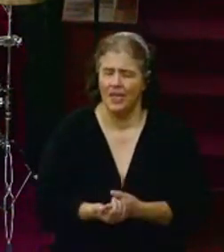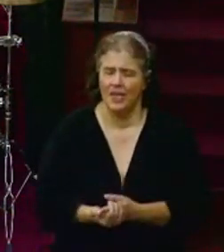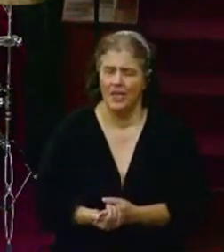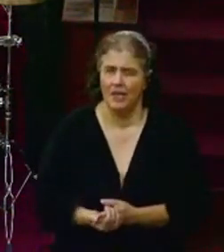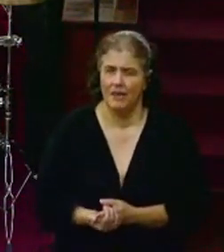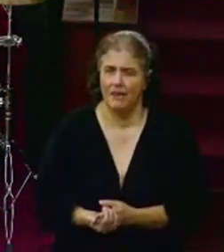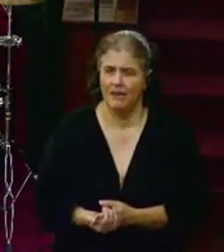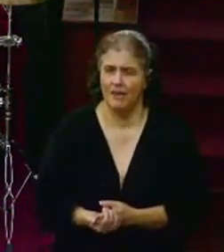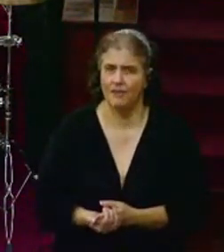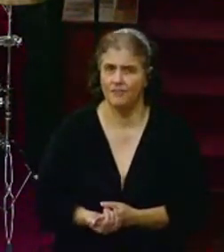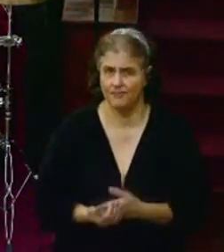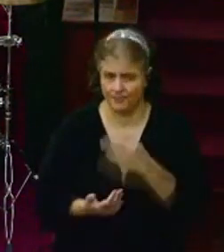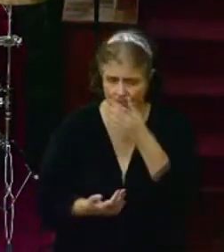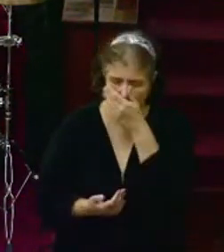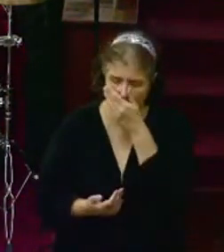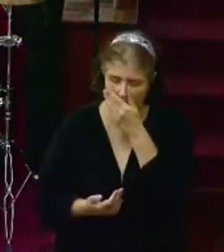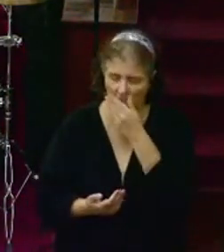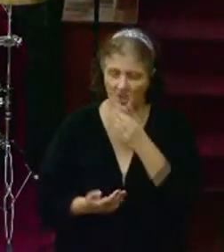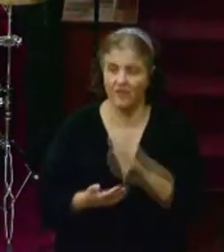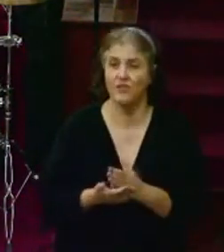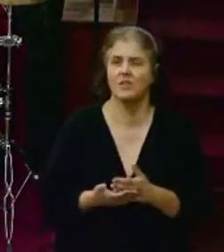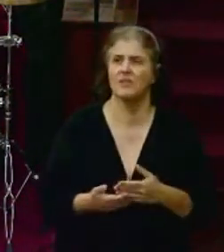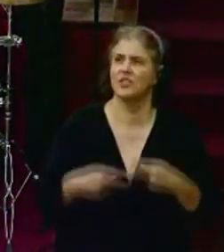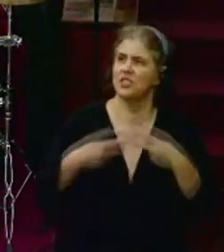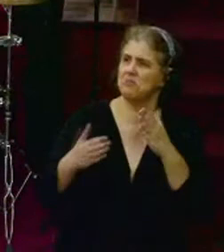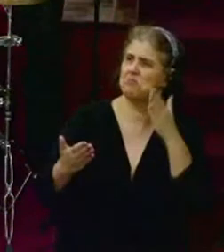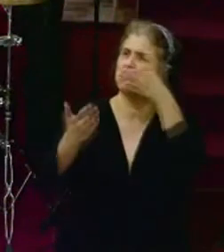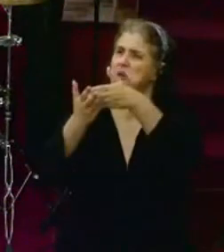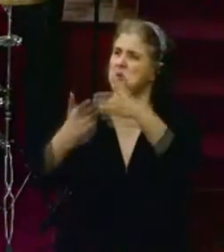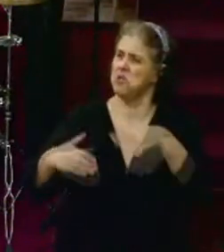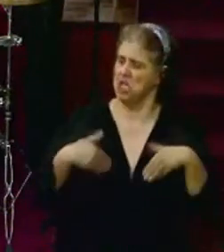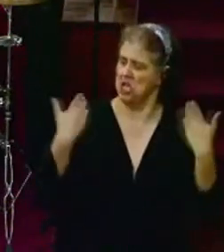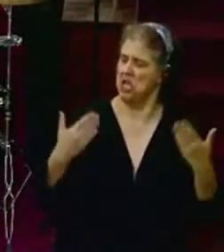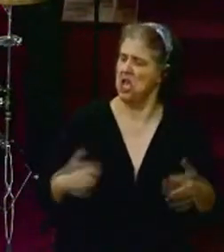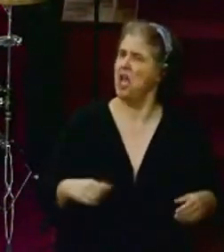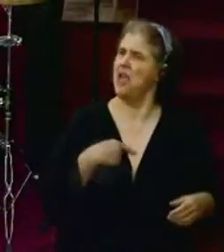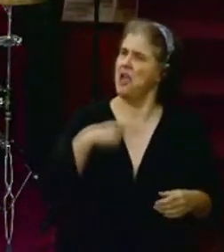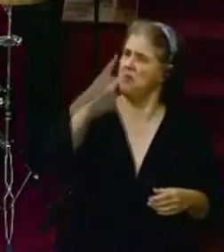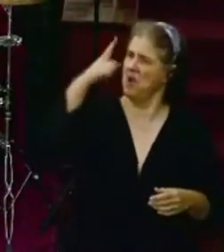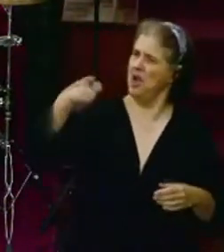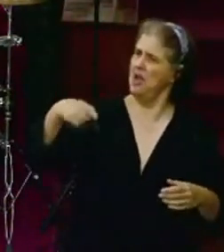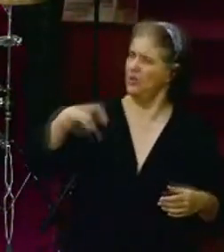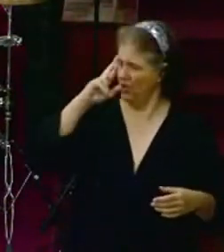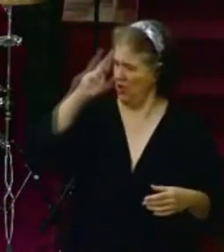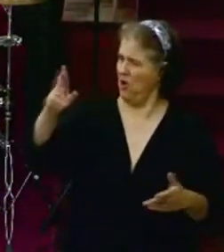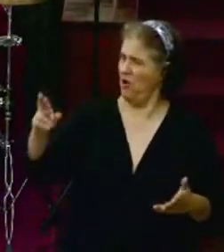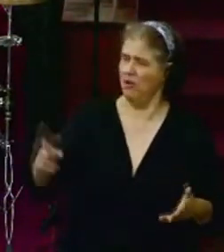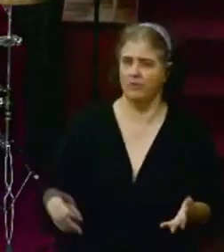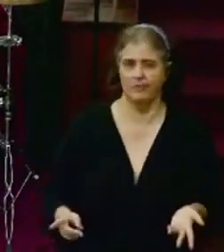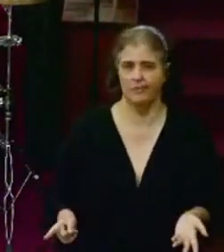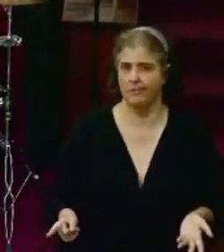graça, superabundante graça. Portanto, essa passagem está nos ensinando nessa noite que um